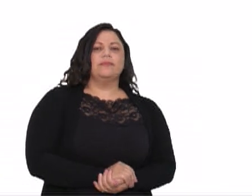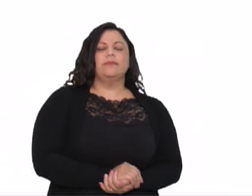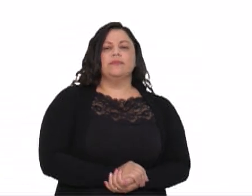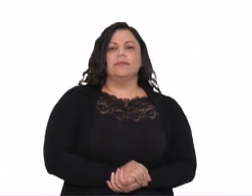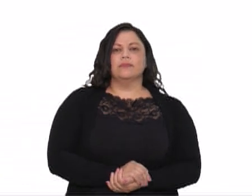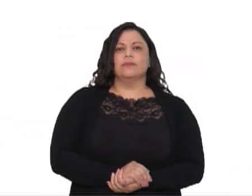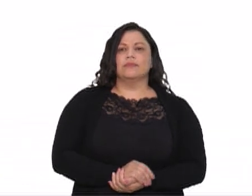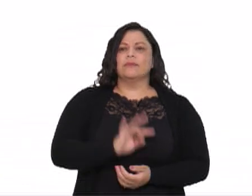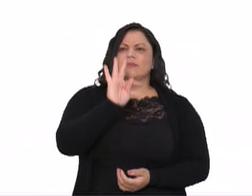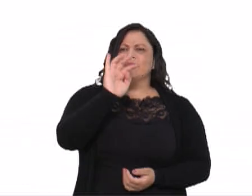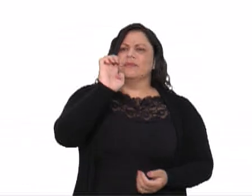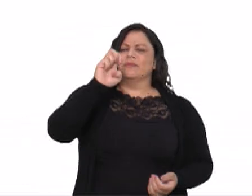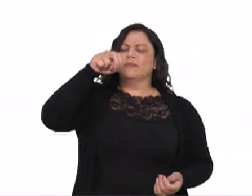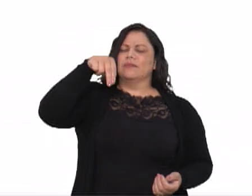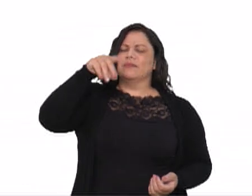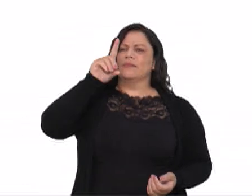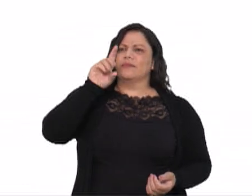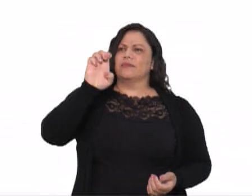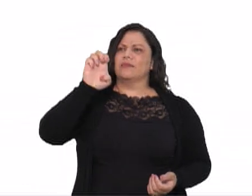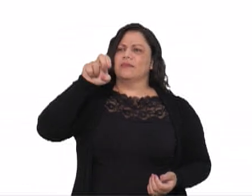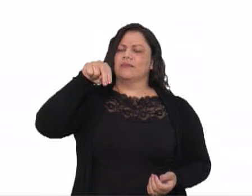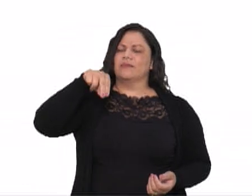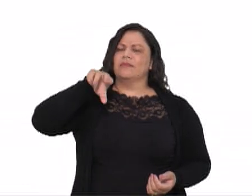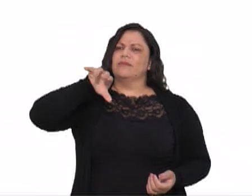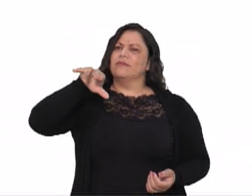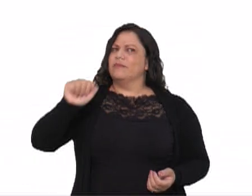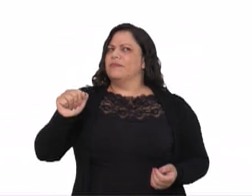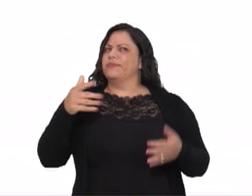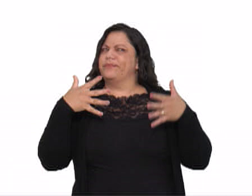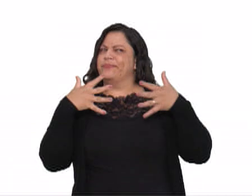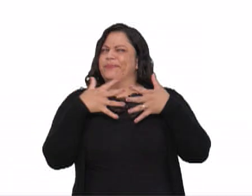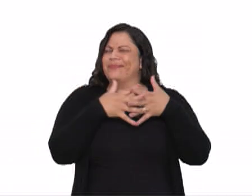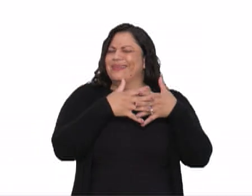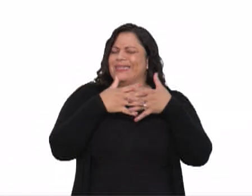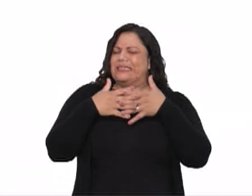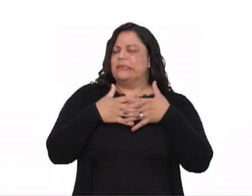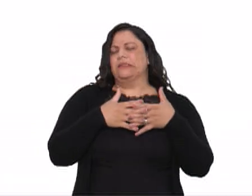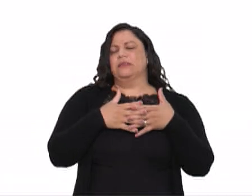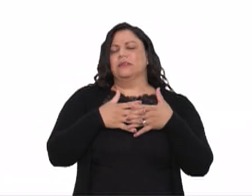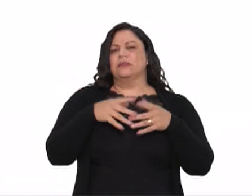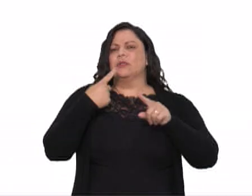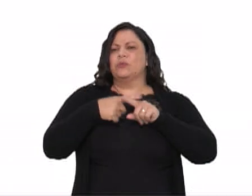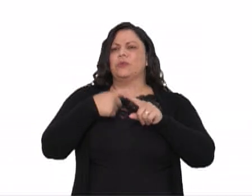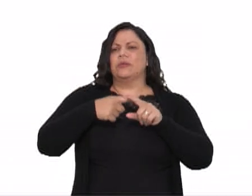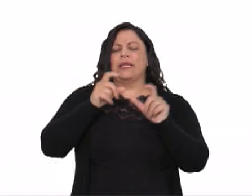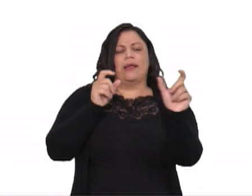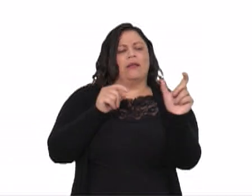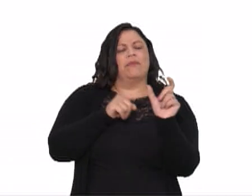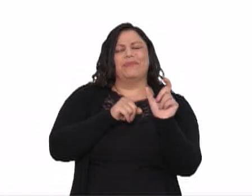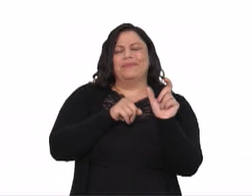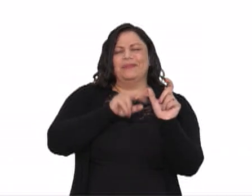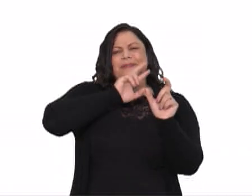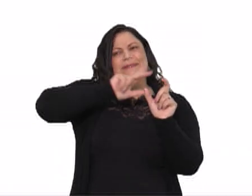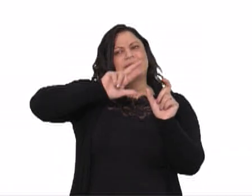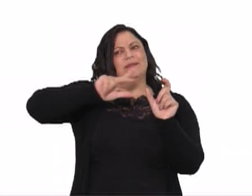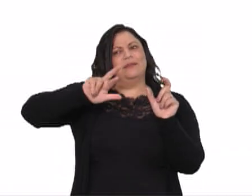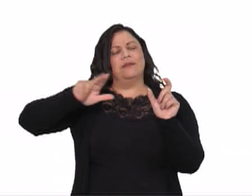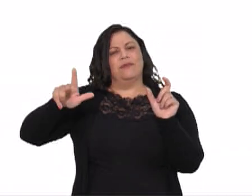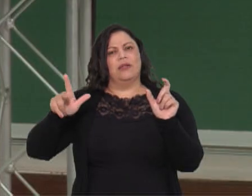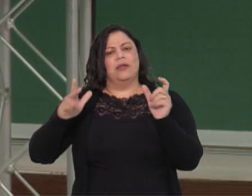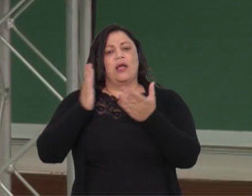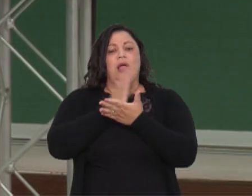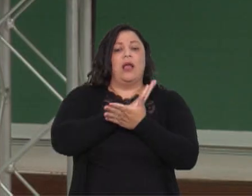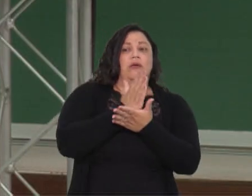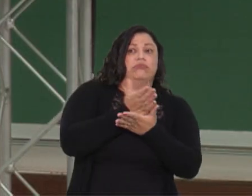tendências aqui? Tendências é um pouquinho mais complicado, porque existe vários tipos de paroxítonas. Algumas